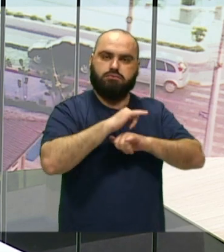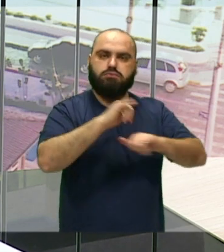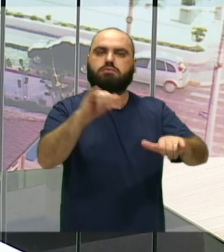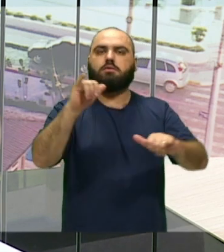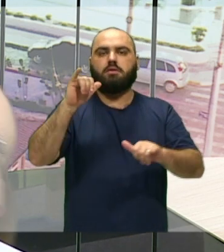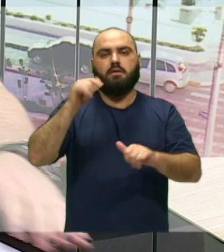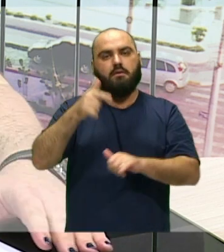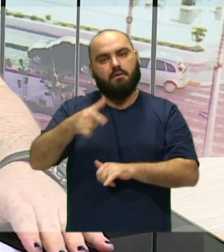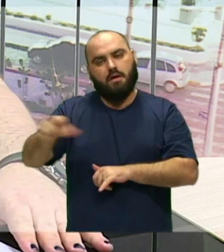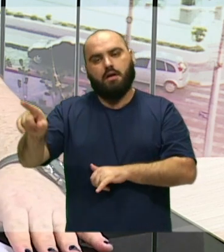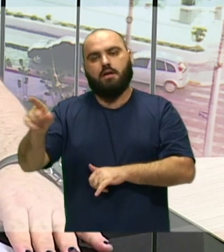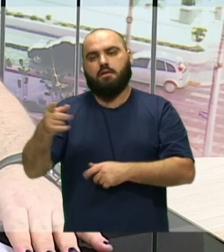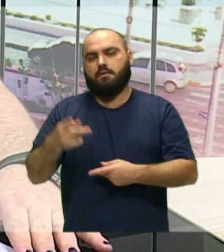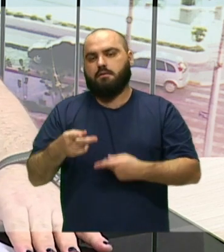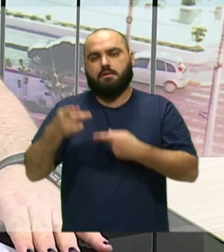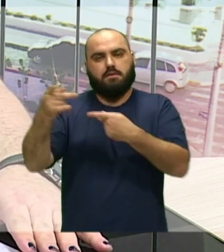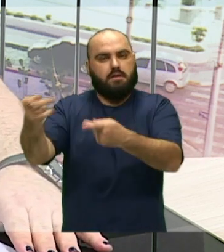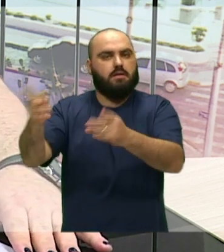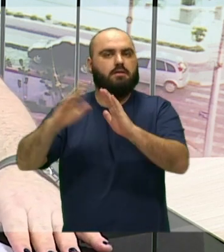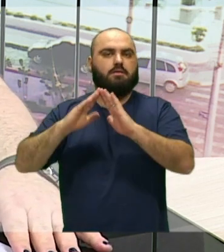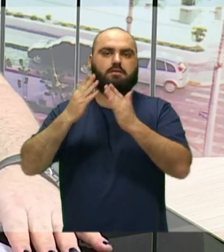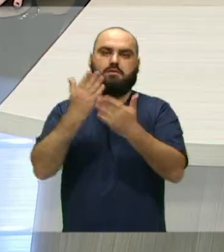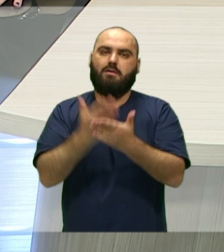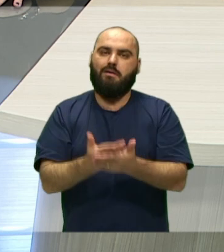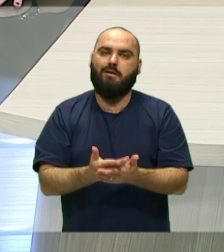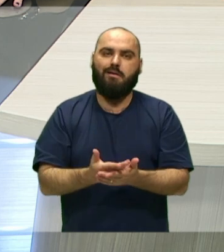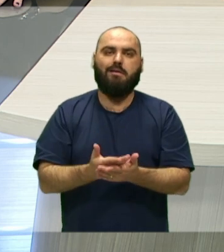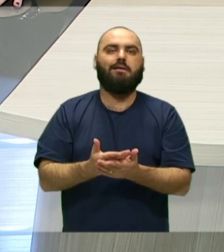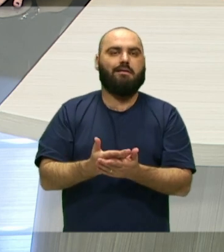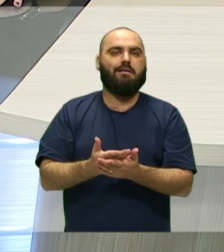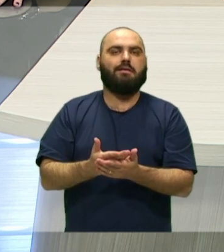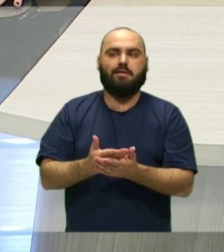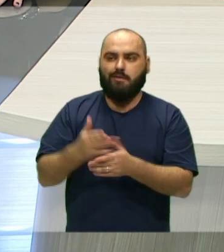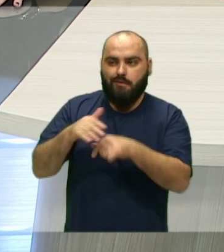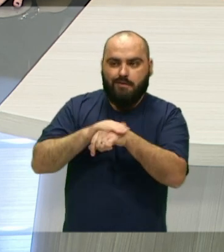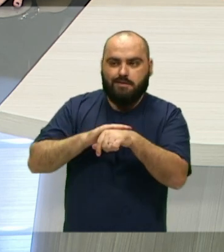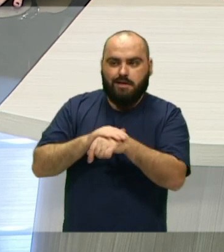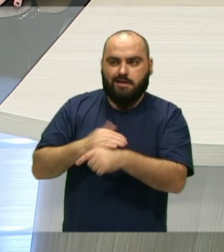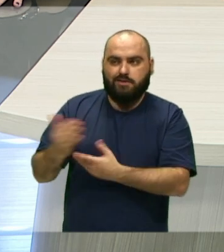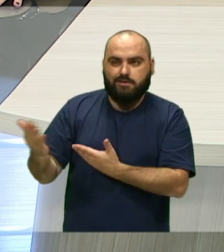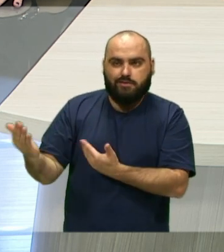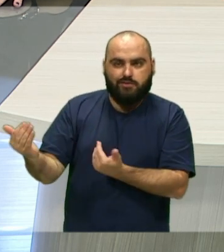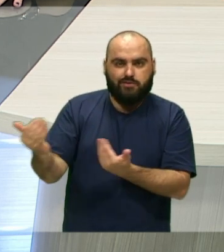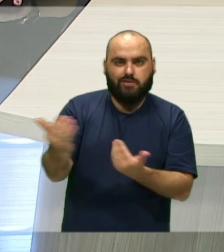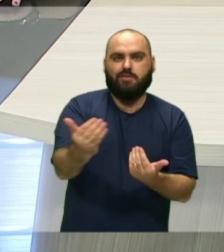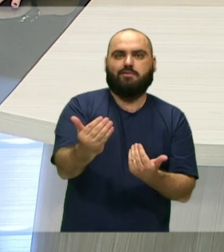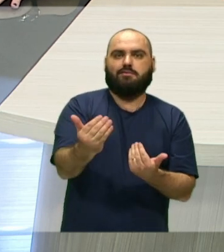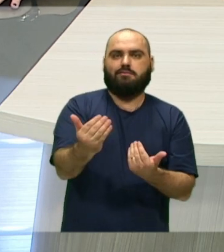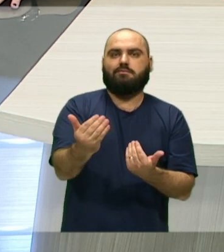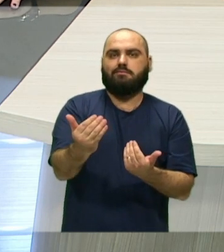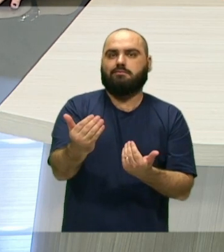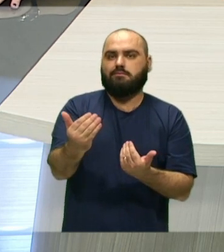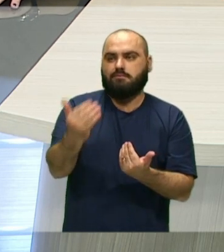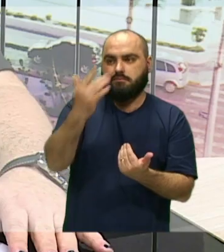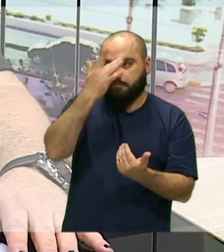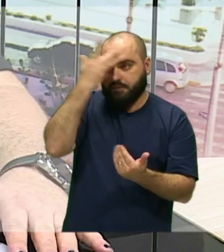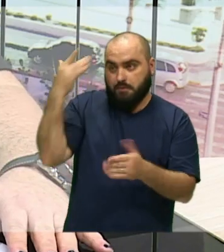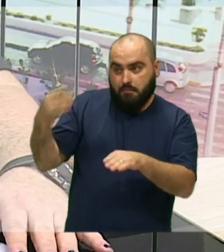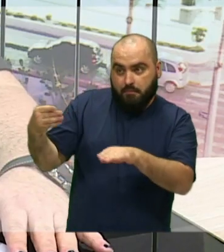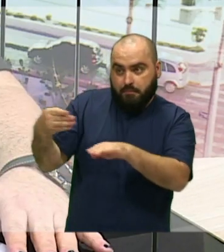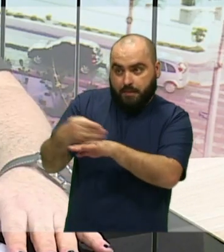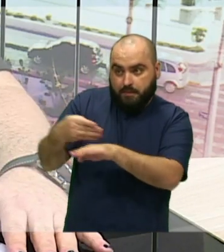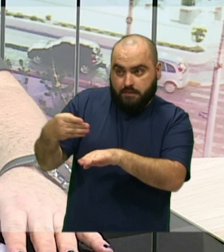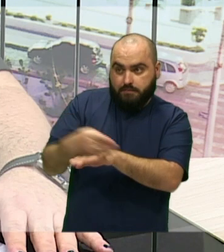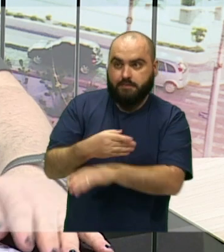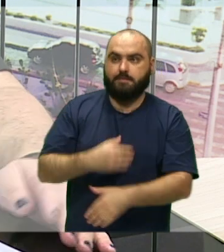eh né e nas escolas e e conversar com jovens e tal estimular essa participação a